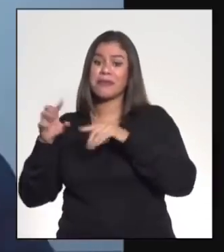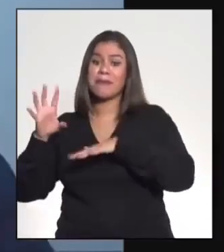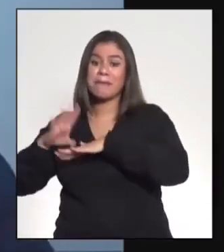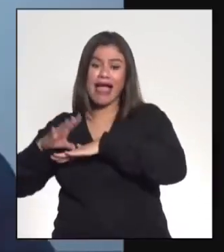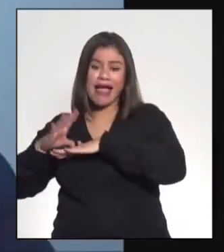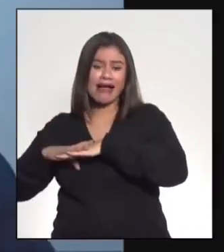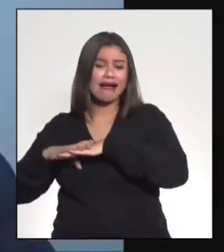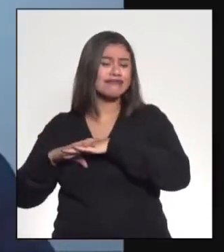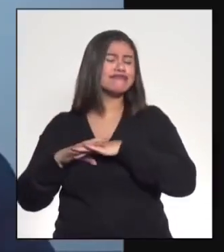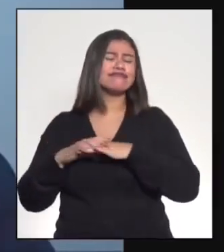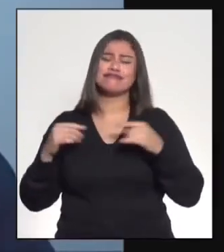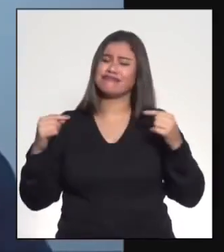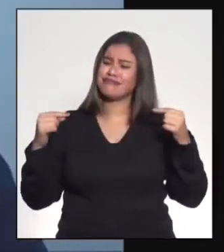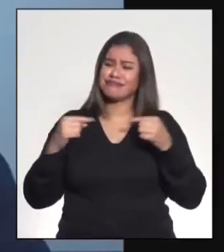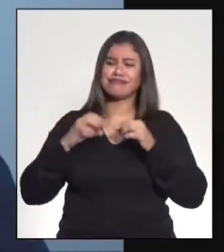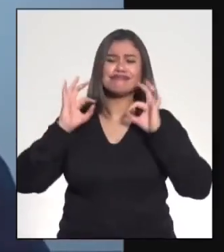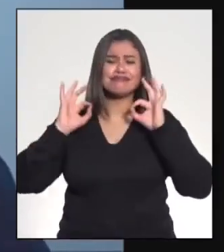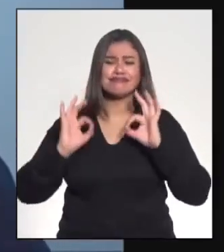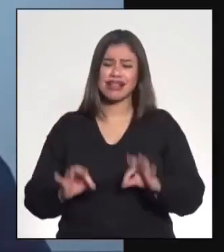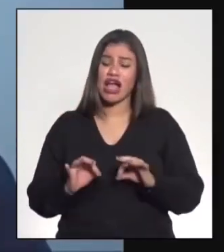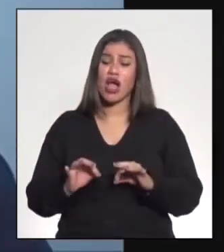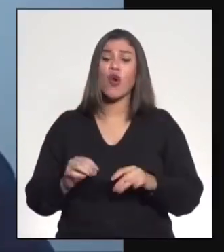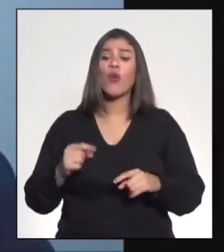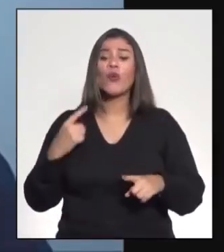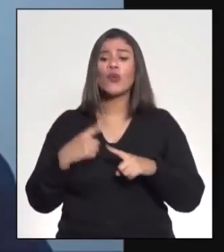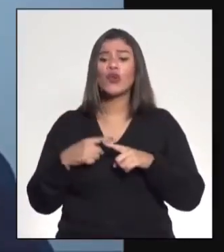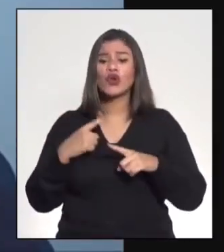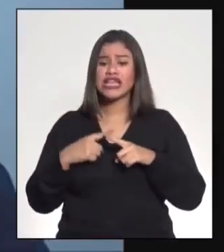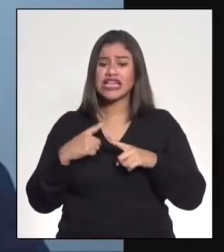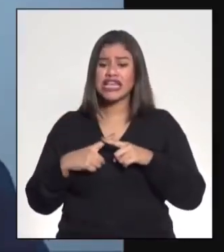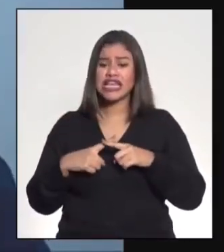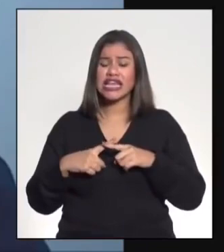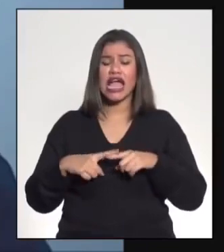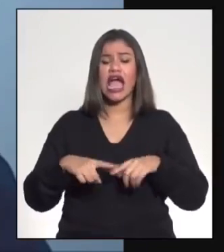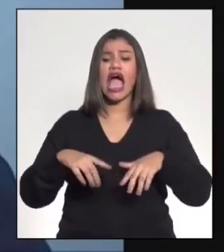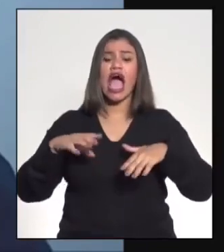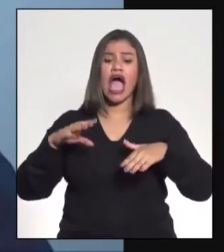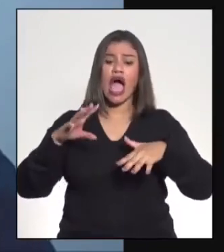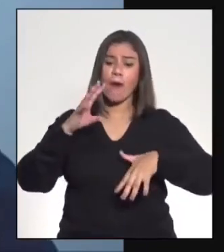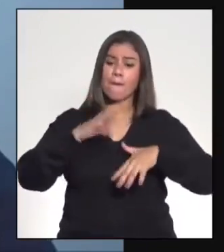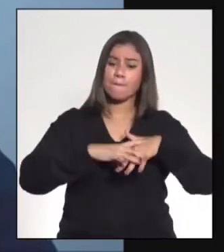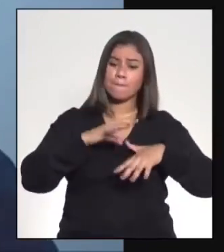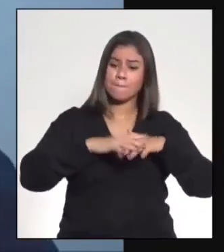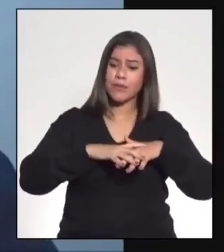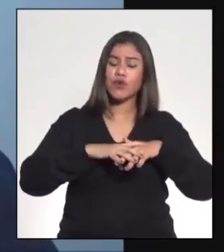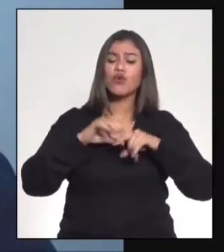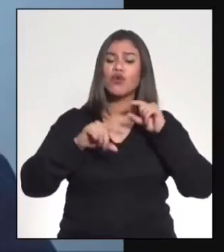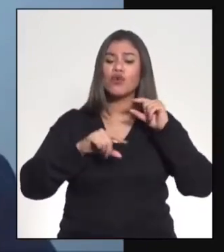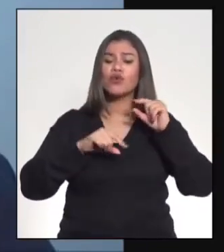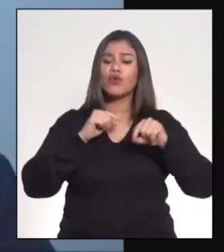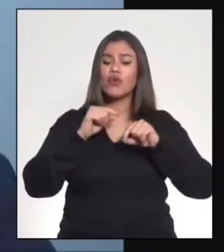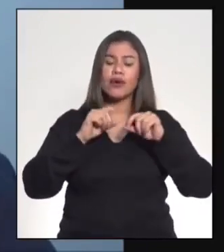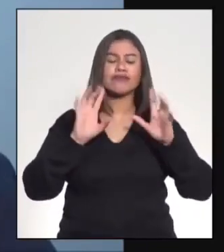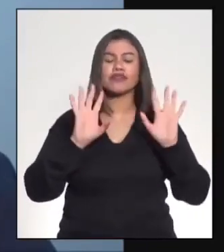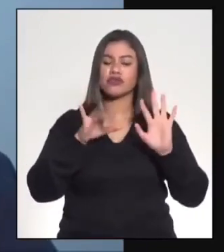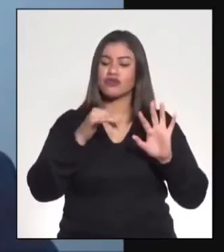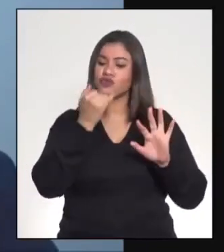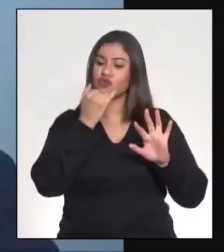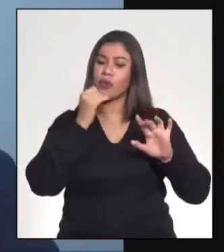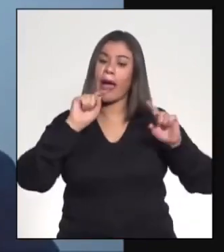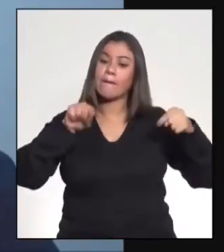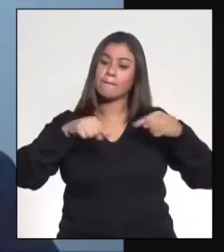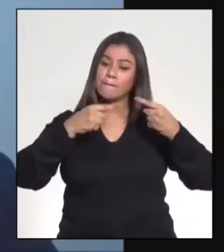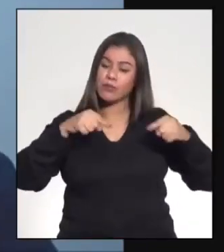verdade, né? Basicamente a música é uma harmonia, né? E a matemática entra muito, né? Tem até